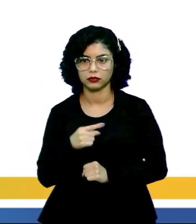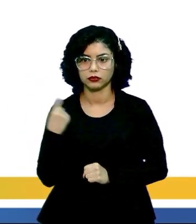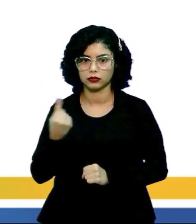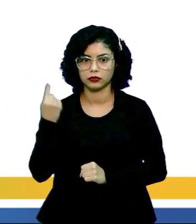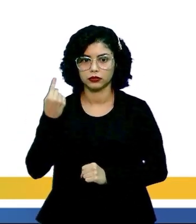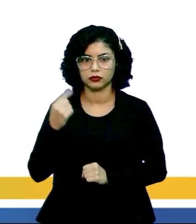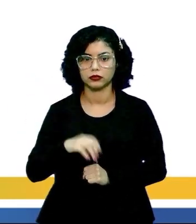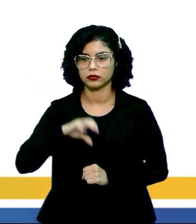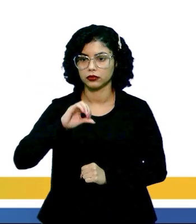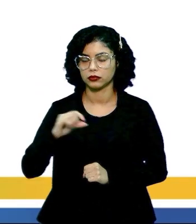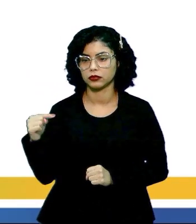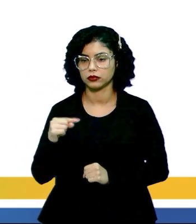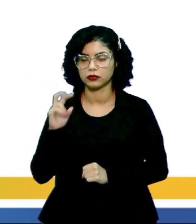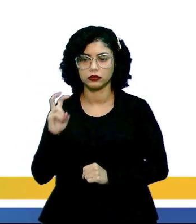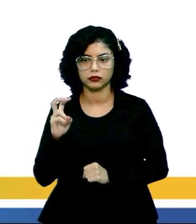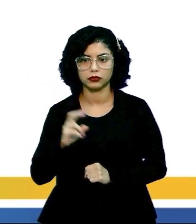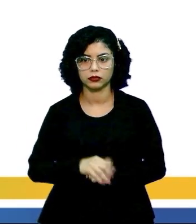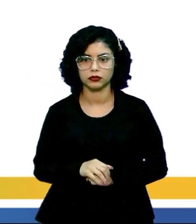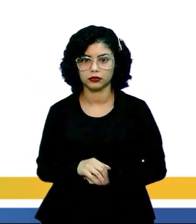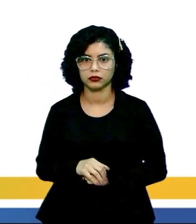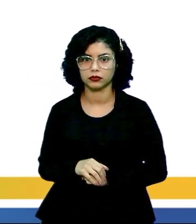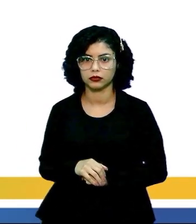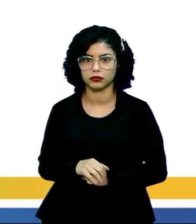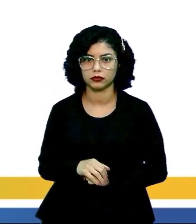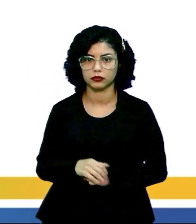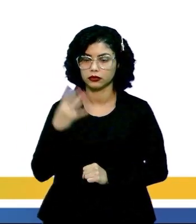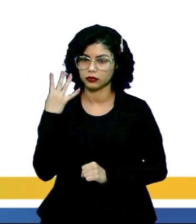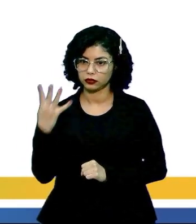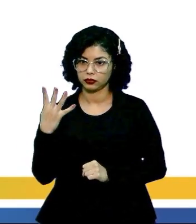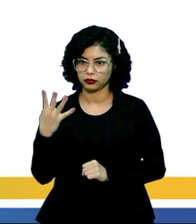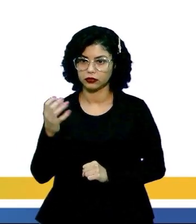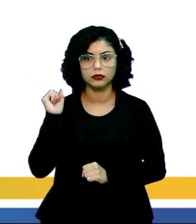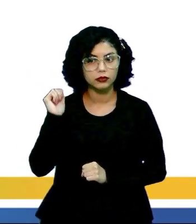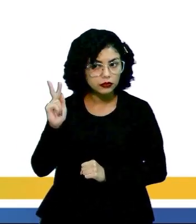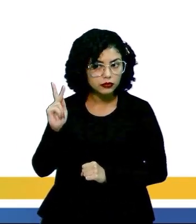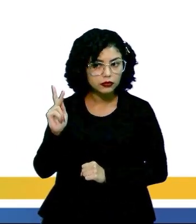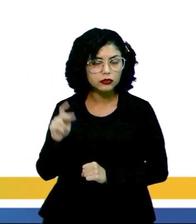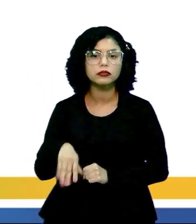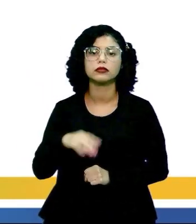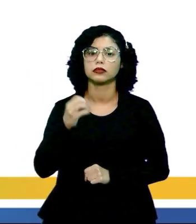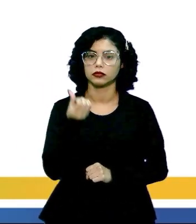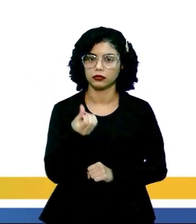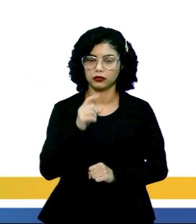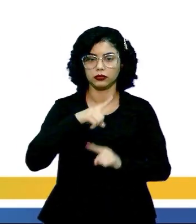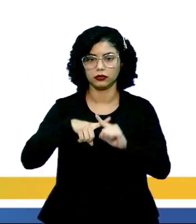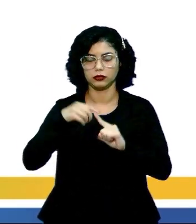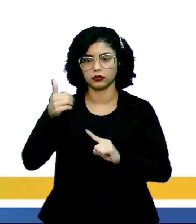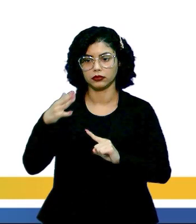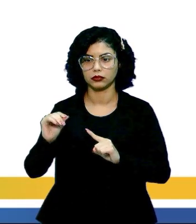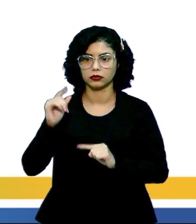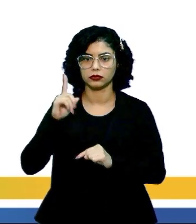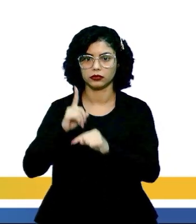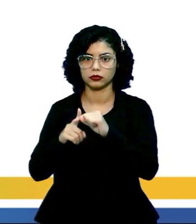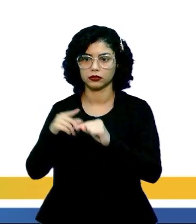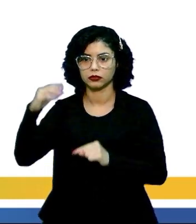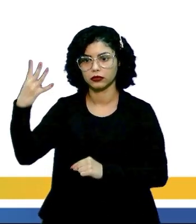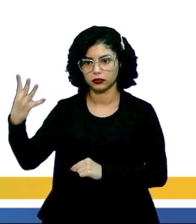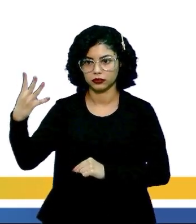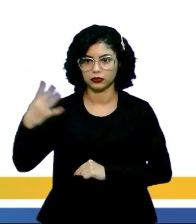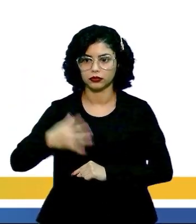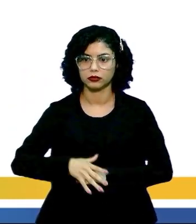maior. 9 menos 5, 4. Não é isso? Então, ele vai ficar 6 vezes 10